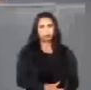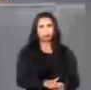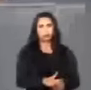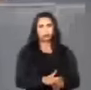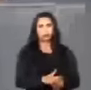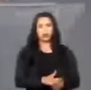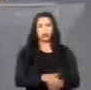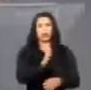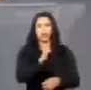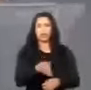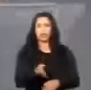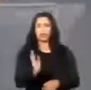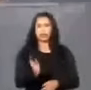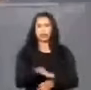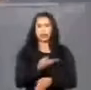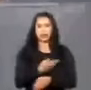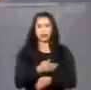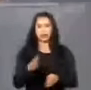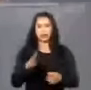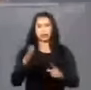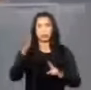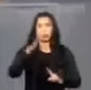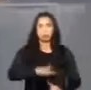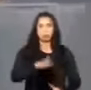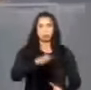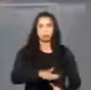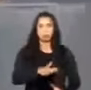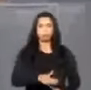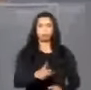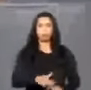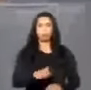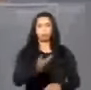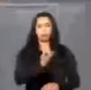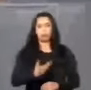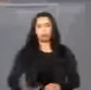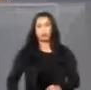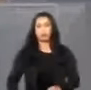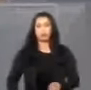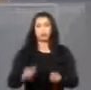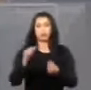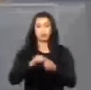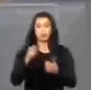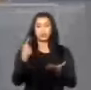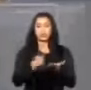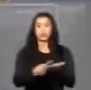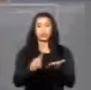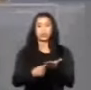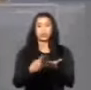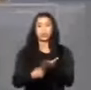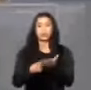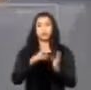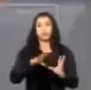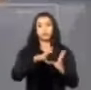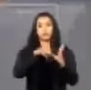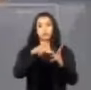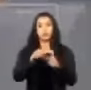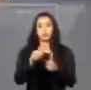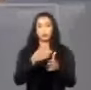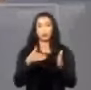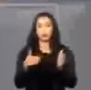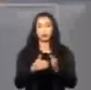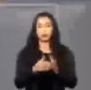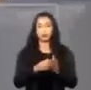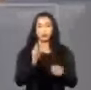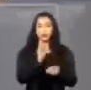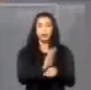qualquer ensaio de opressão estatal fazer cumprir os pactos internacionais que protegem os grupos